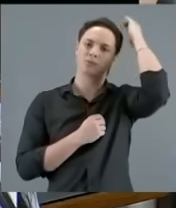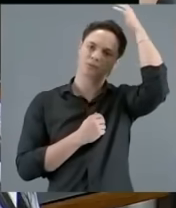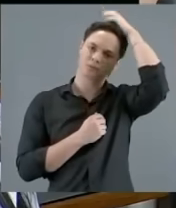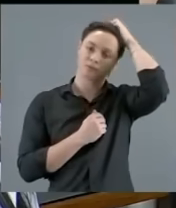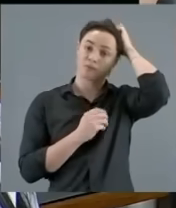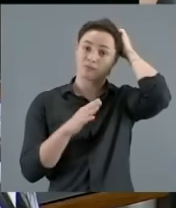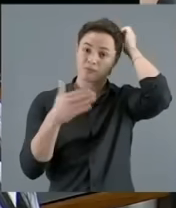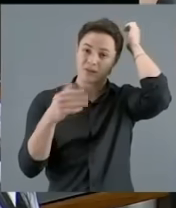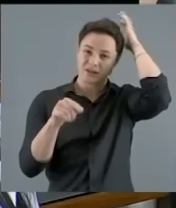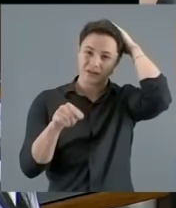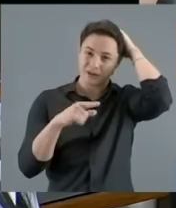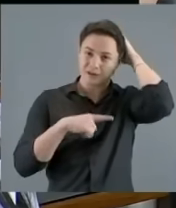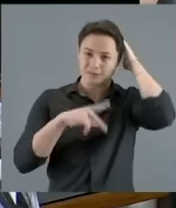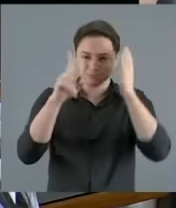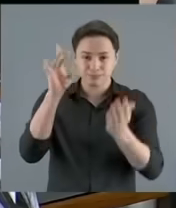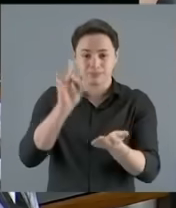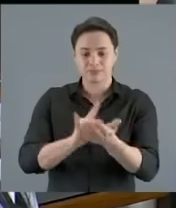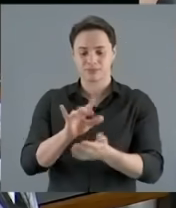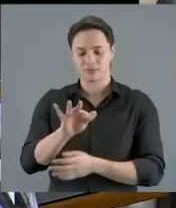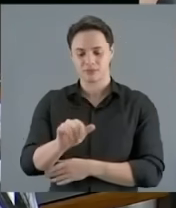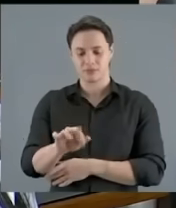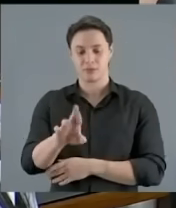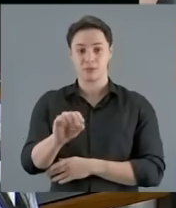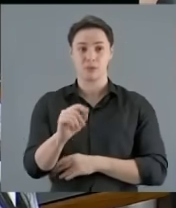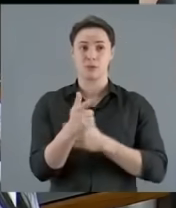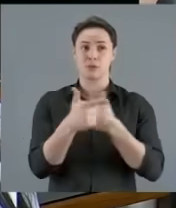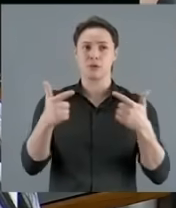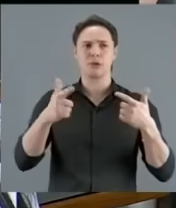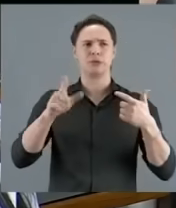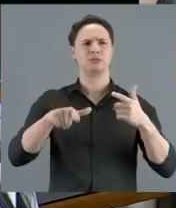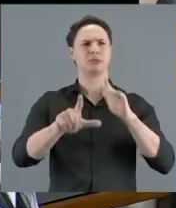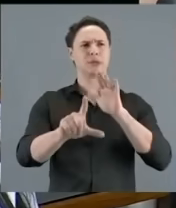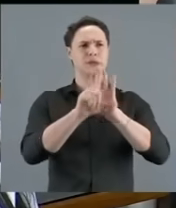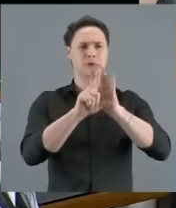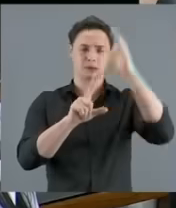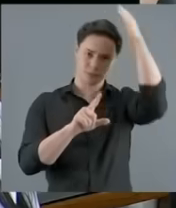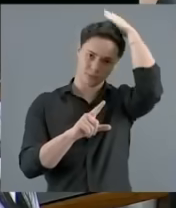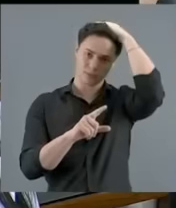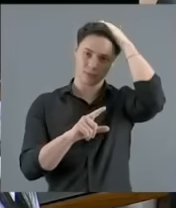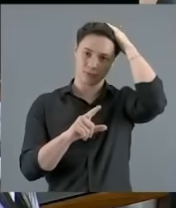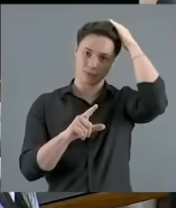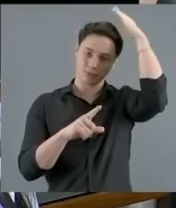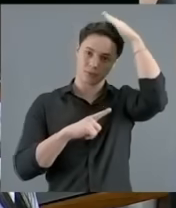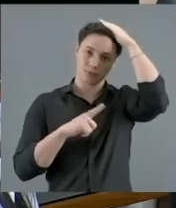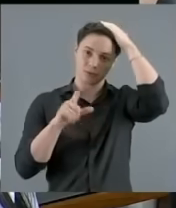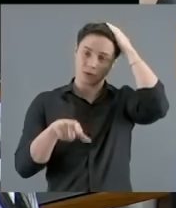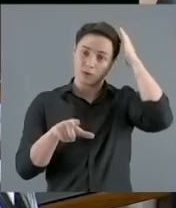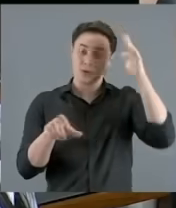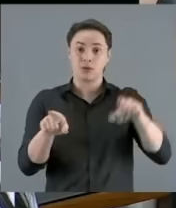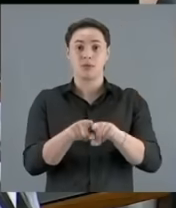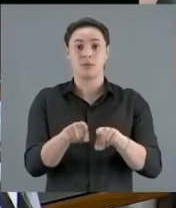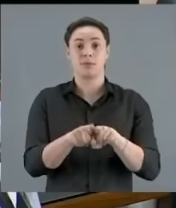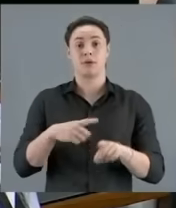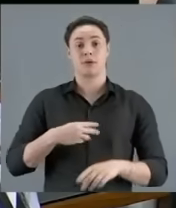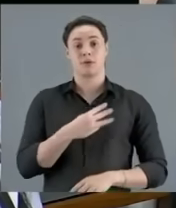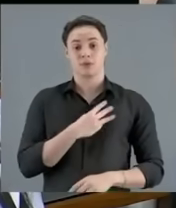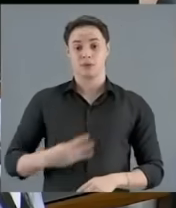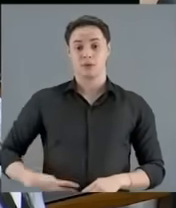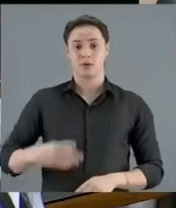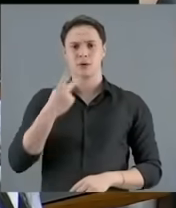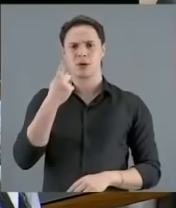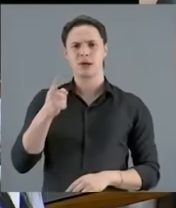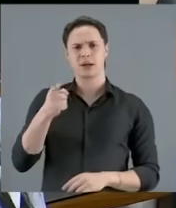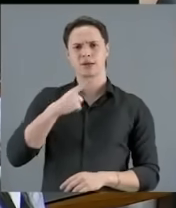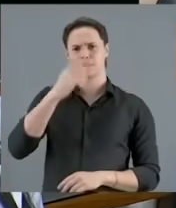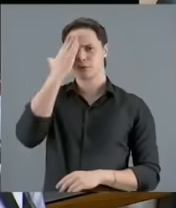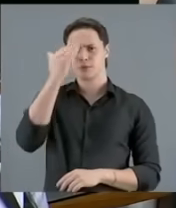fatos comprovados por lei, decretos, e mais do que isso, senhor presidente. O ministro falou que ficou sabendo,